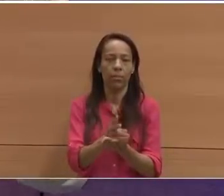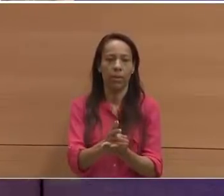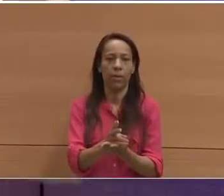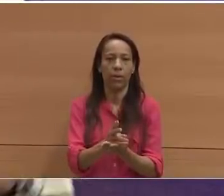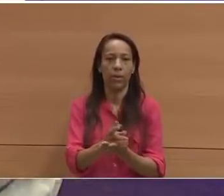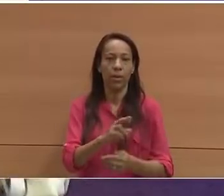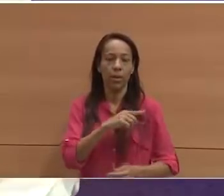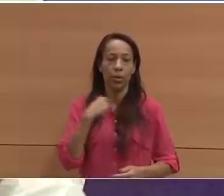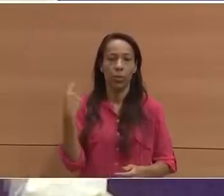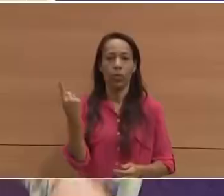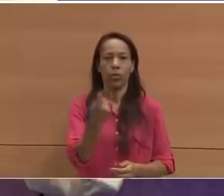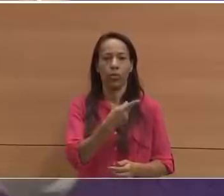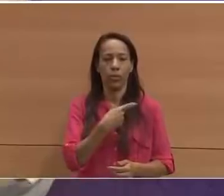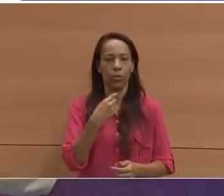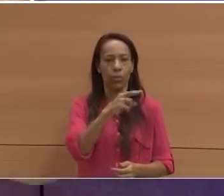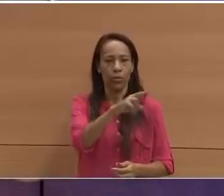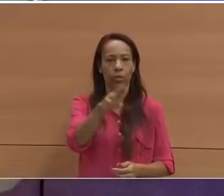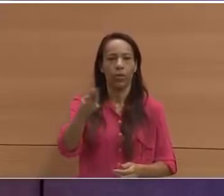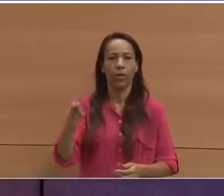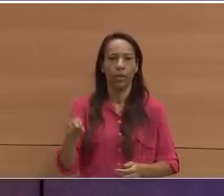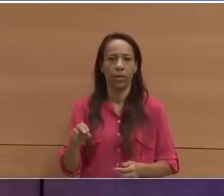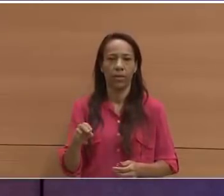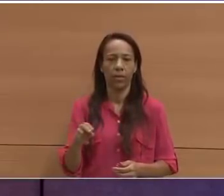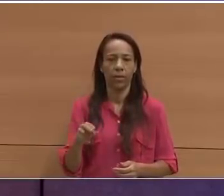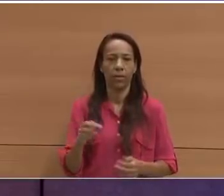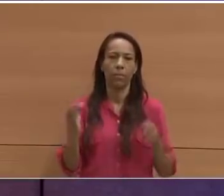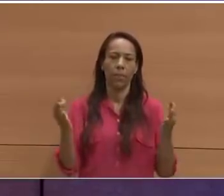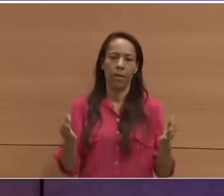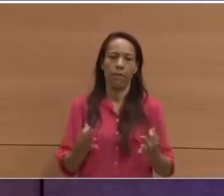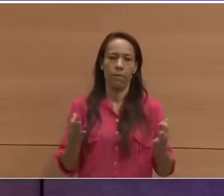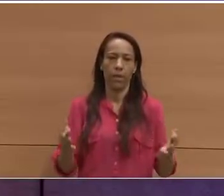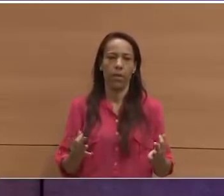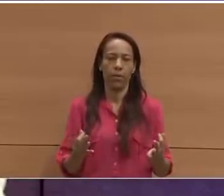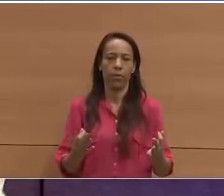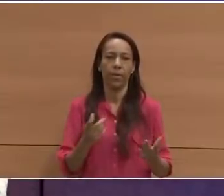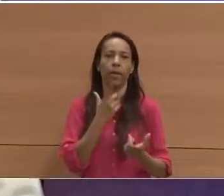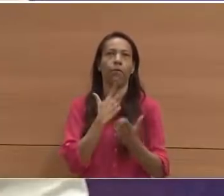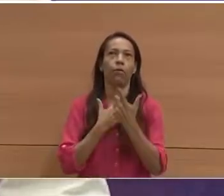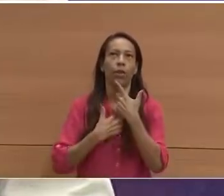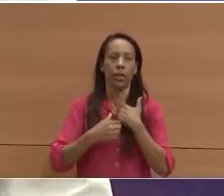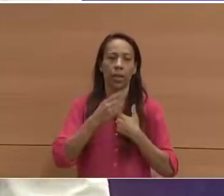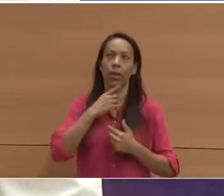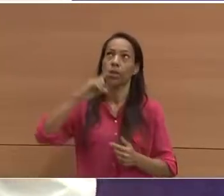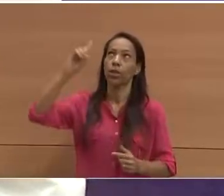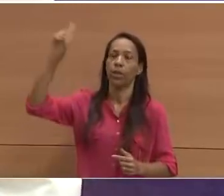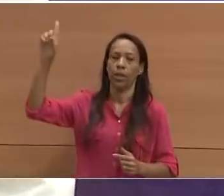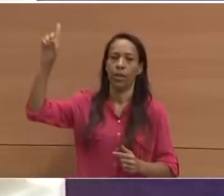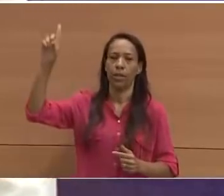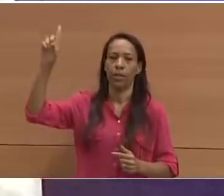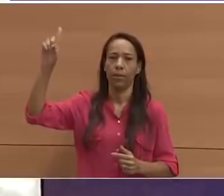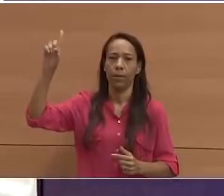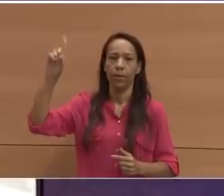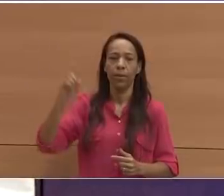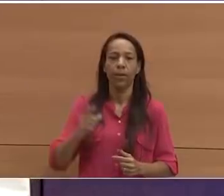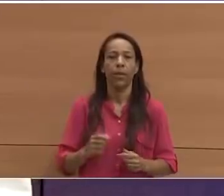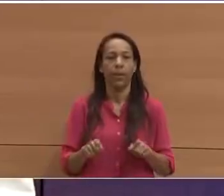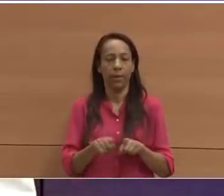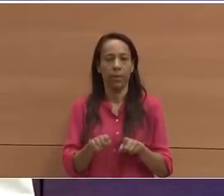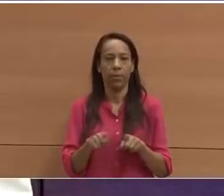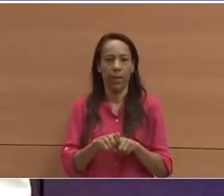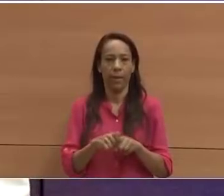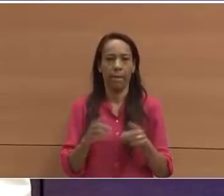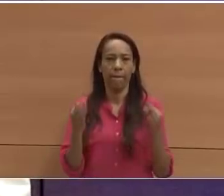plenamente convictos em toda a vontade de Deus. E dele dou testemunho de que muito